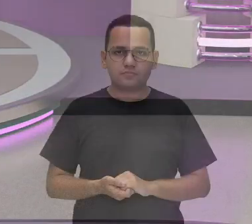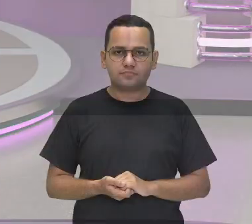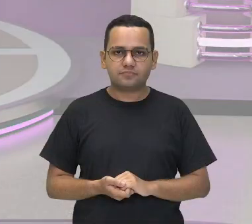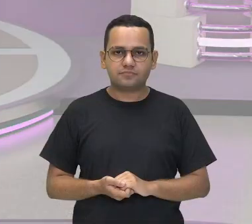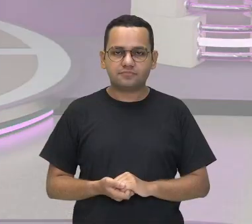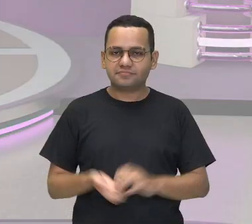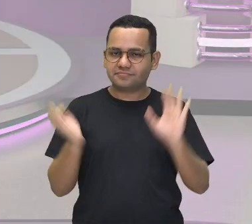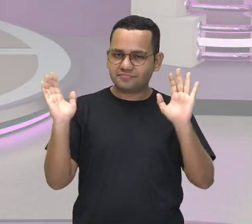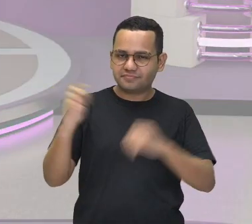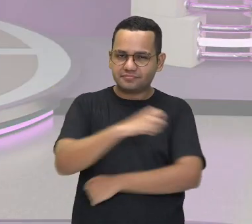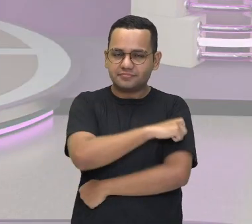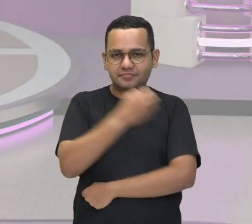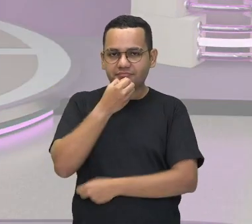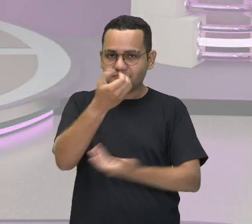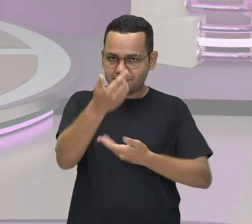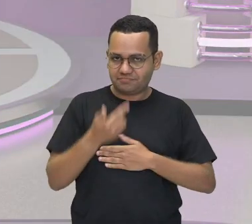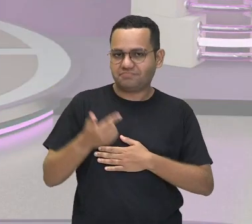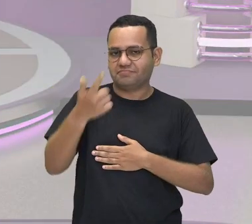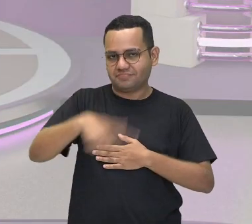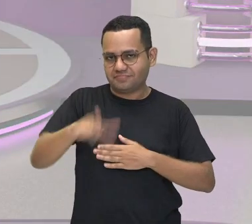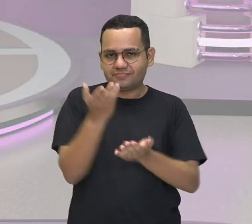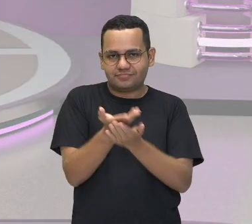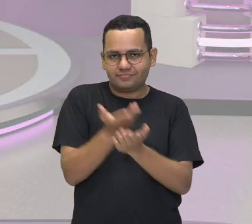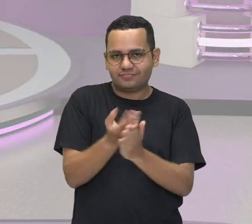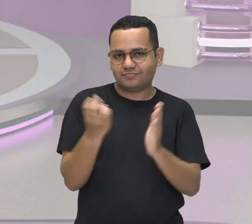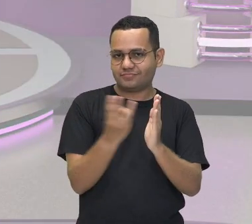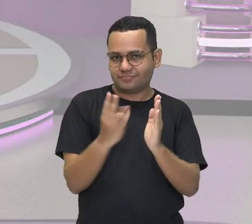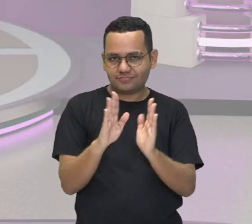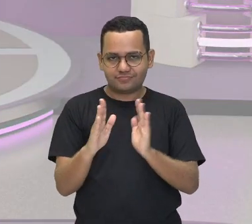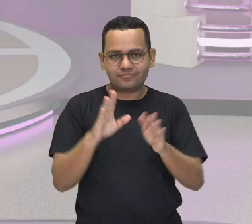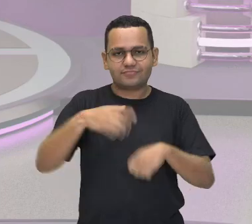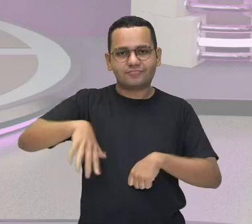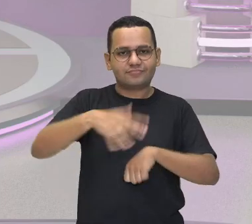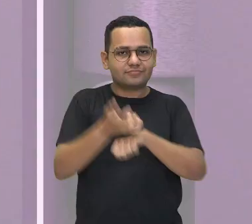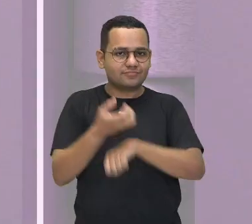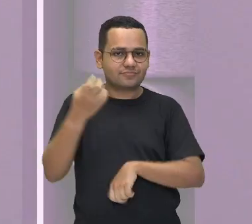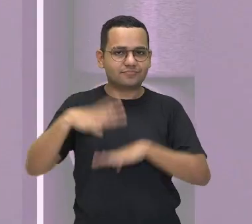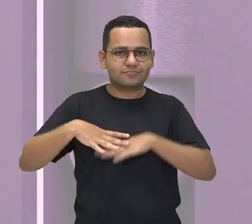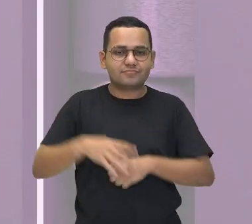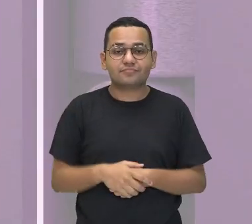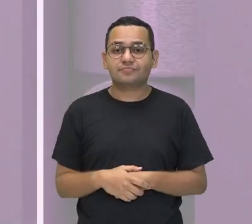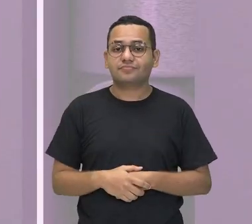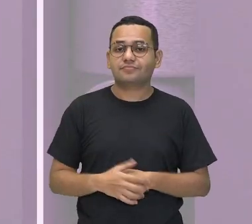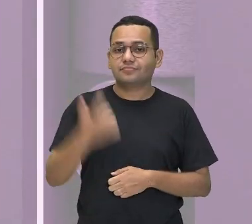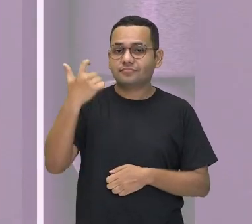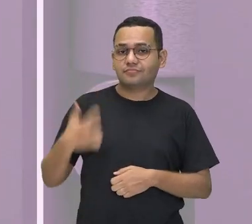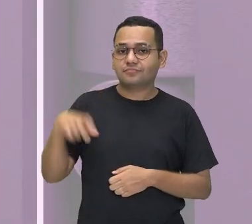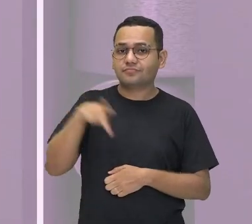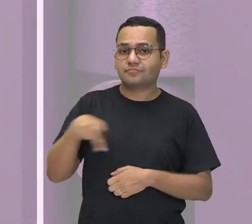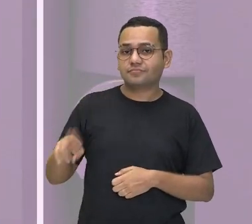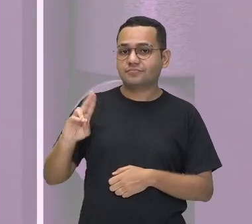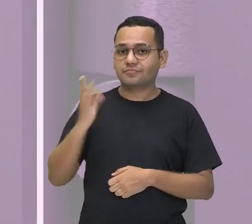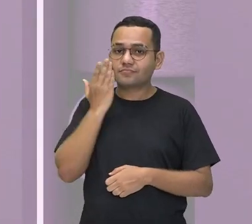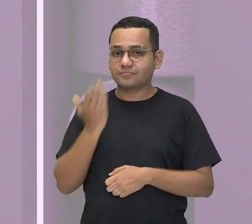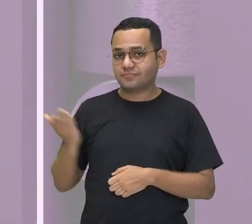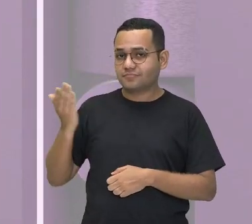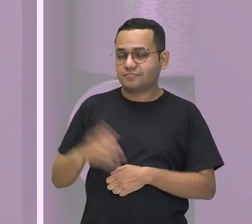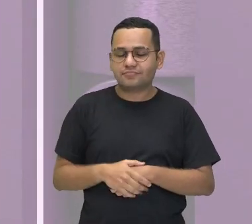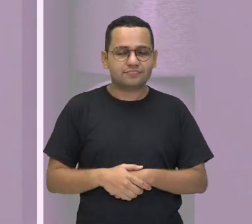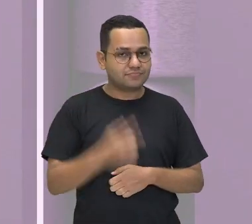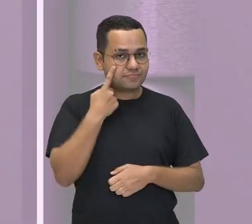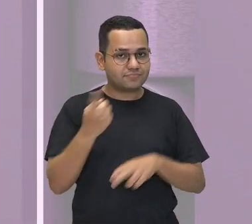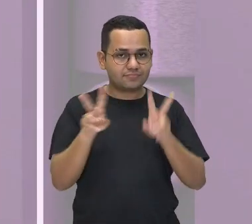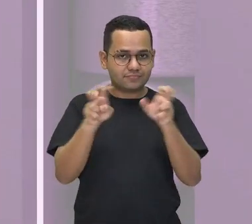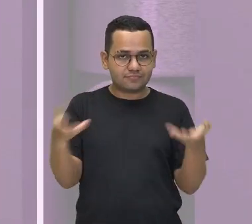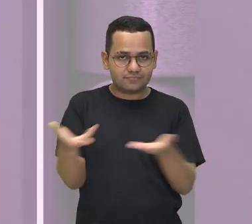Seja bem-vindo a mais uma aula da unidade 3 aqui do componente matemática. Eu sou o professor Hilner e eu trouxe aqui mais um tema para